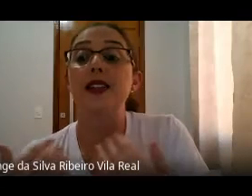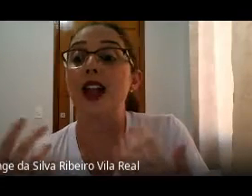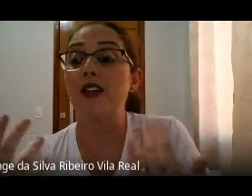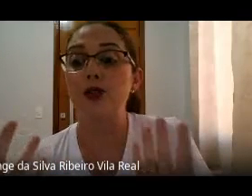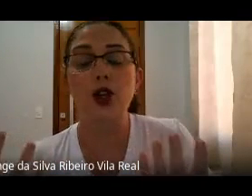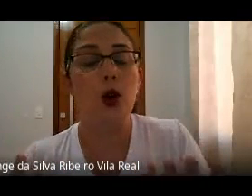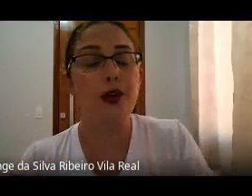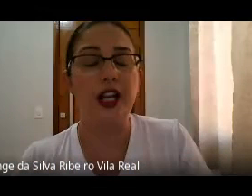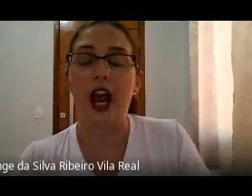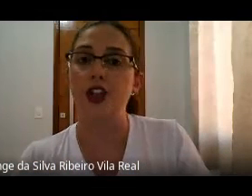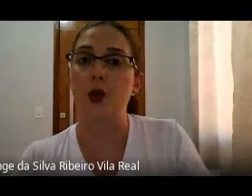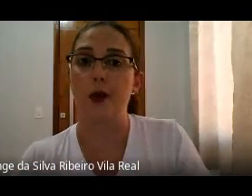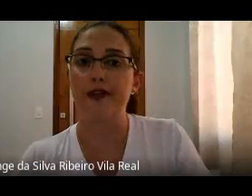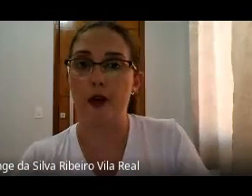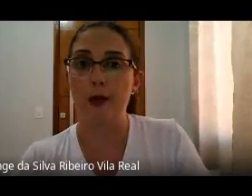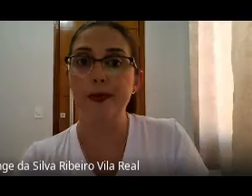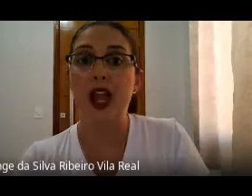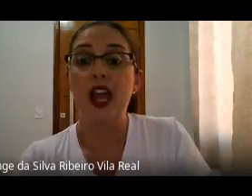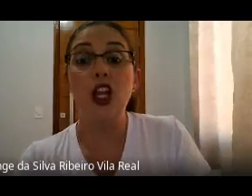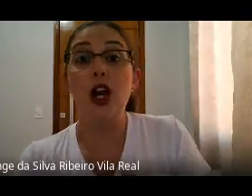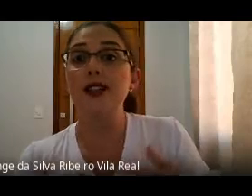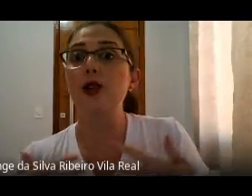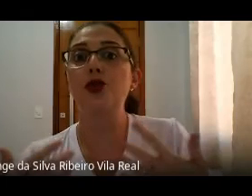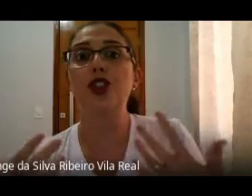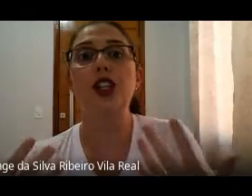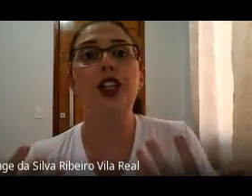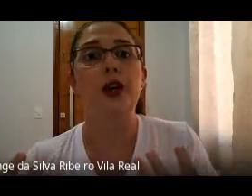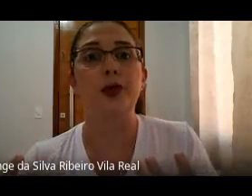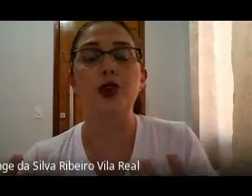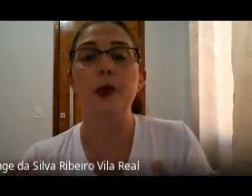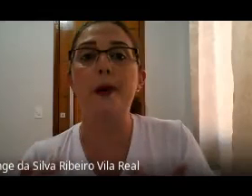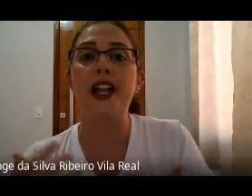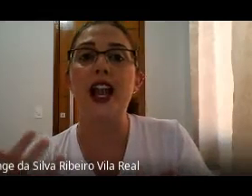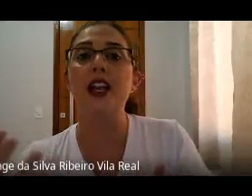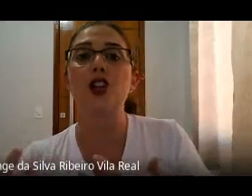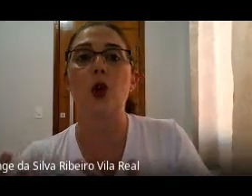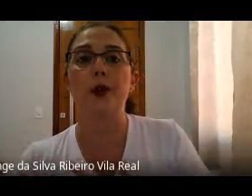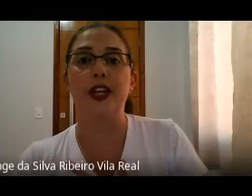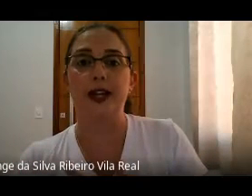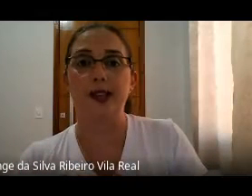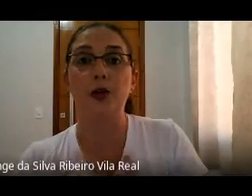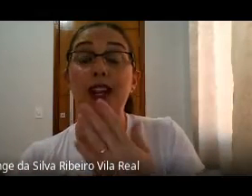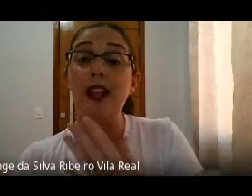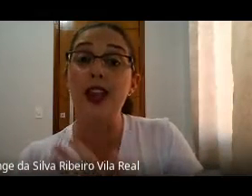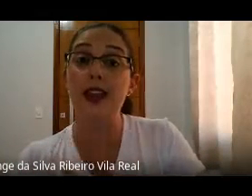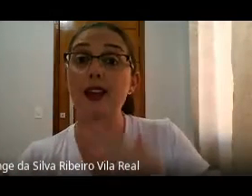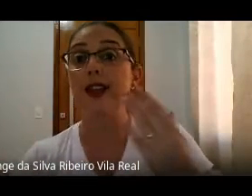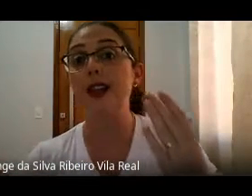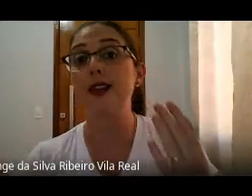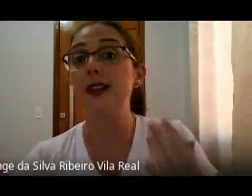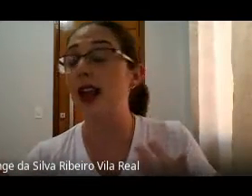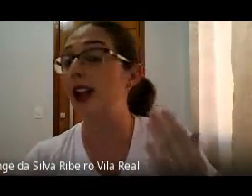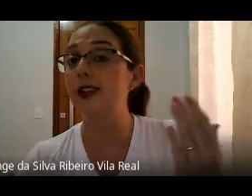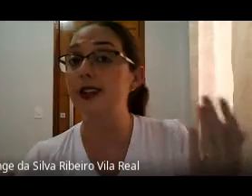eles precisavam se comunicar de alguma forma e nós não tínhamos uma maneira de comunicação que